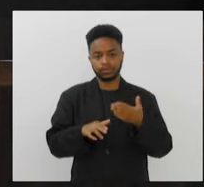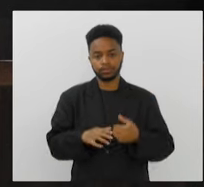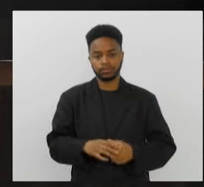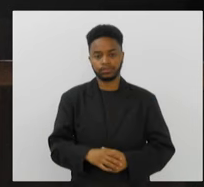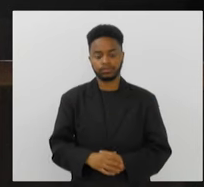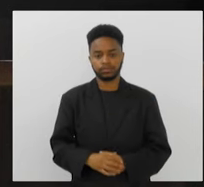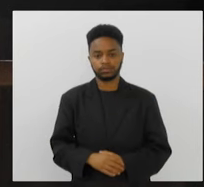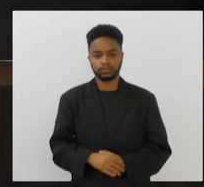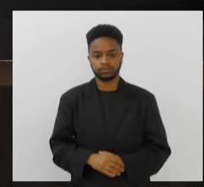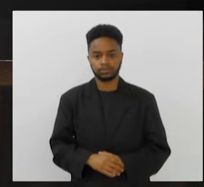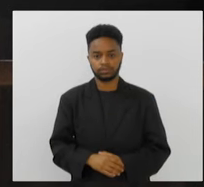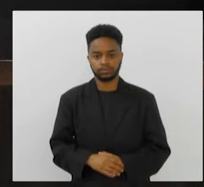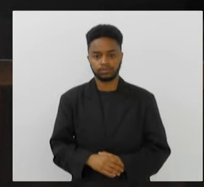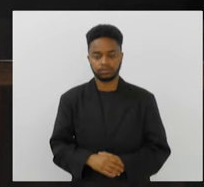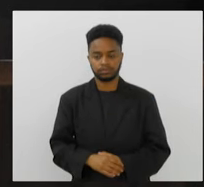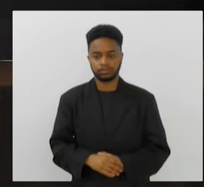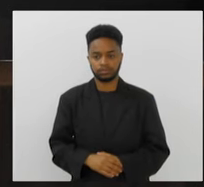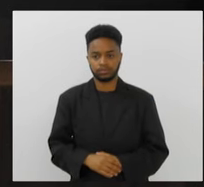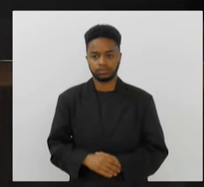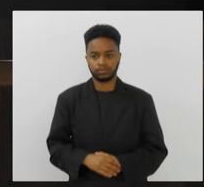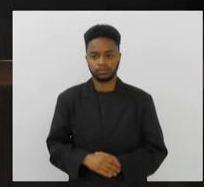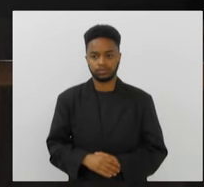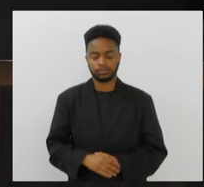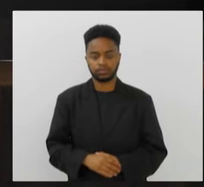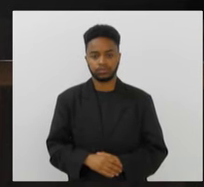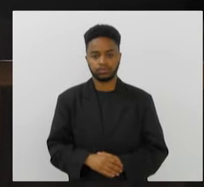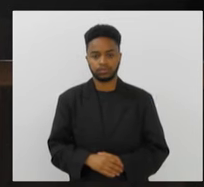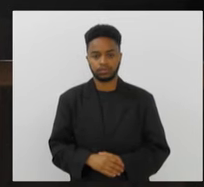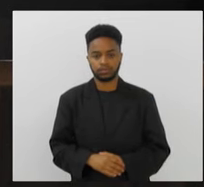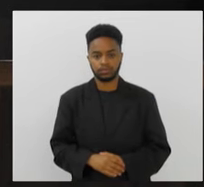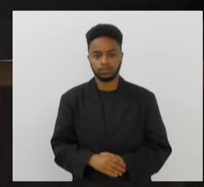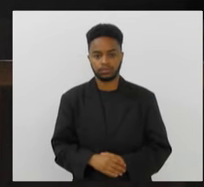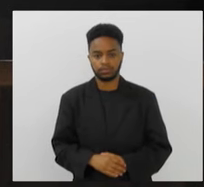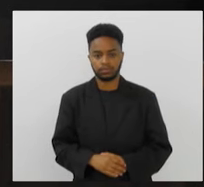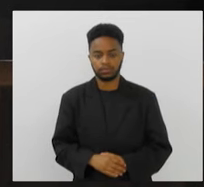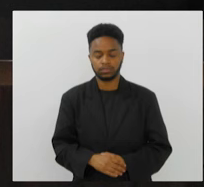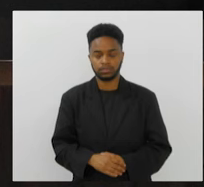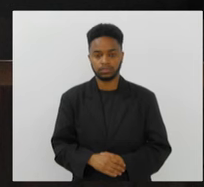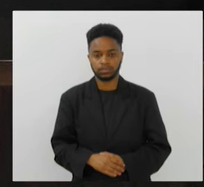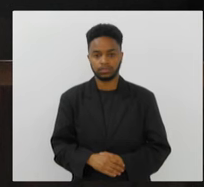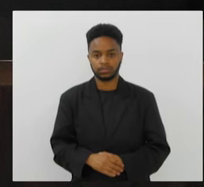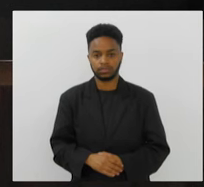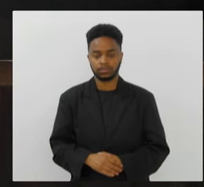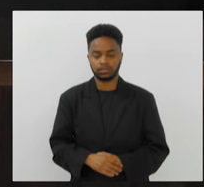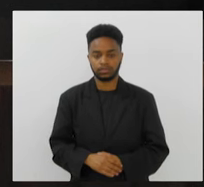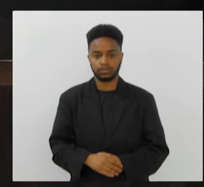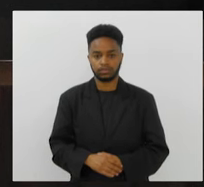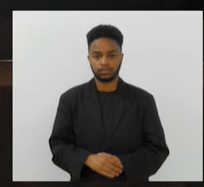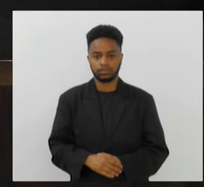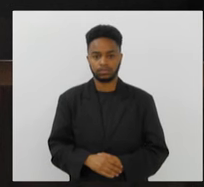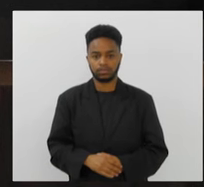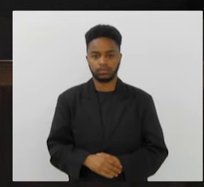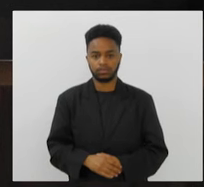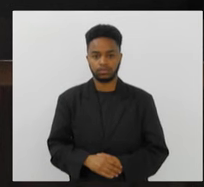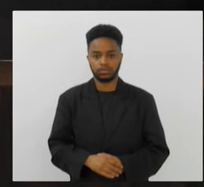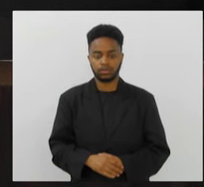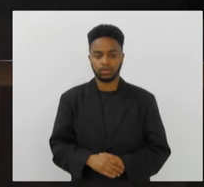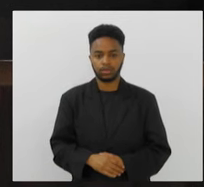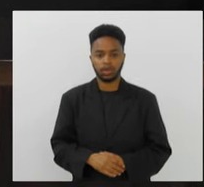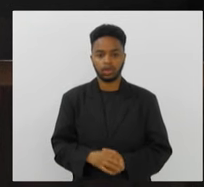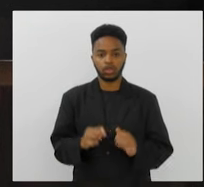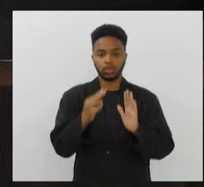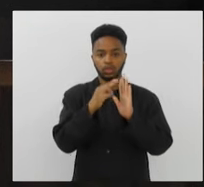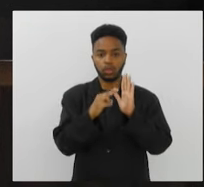Macedo, Carlos Mink, Célia Jordão, Chico Machado, Cláudio Caiado, Dani Balbi, Dani Monteiro, Daniel